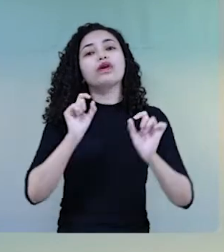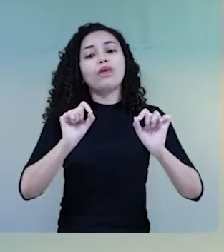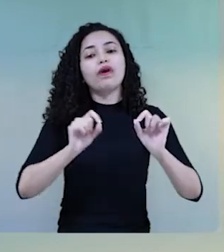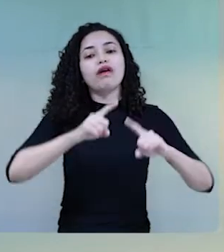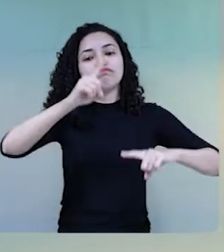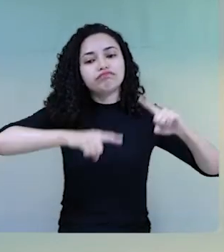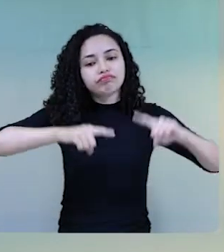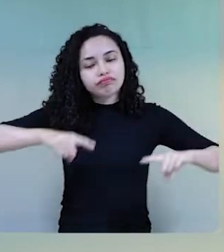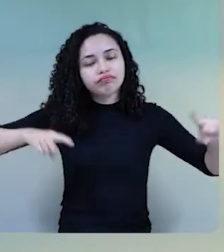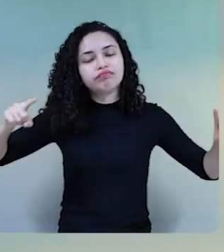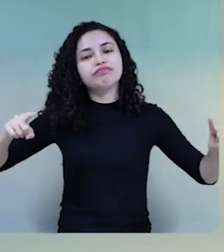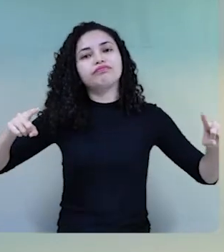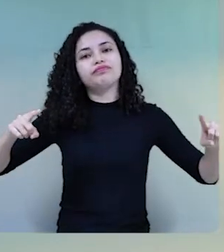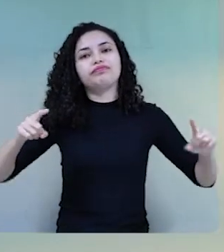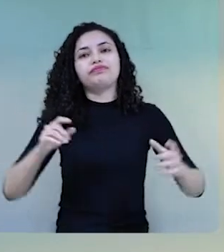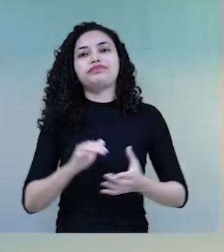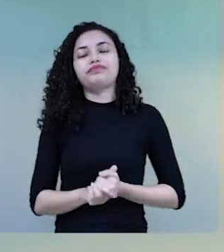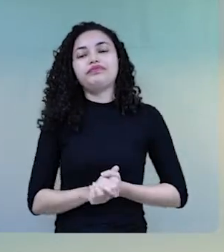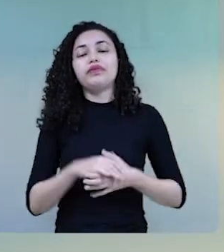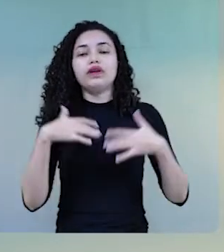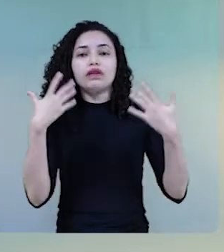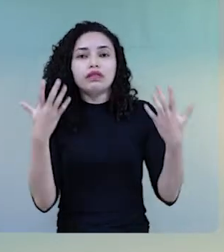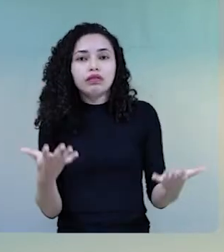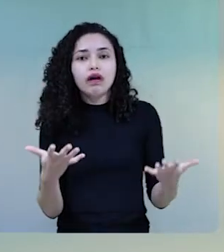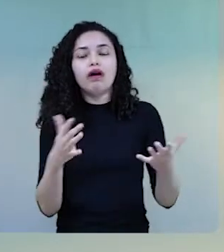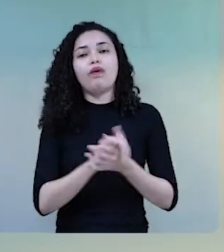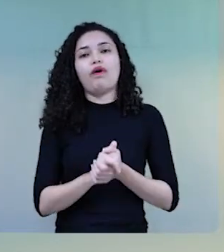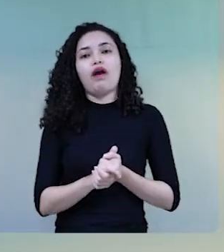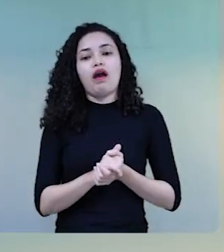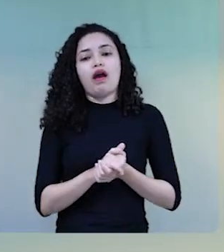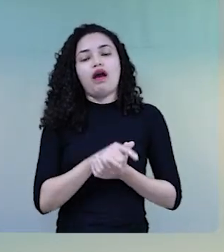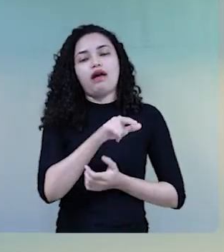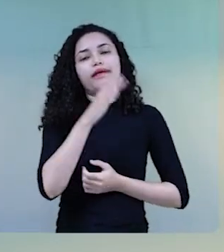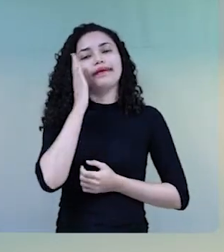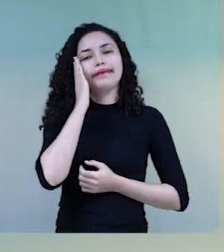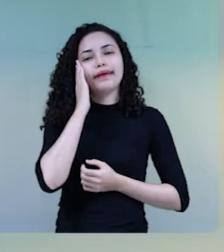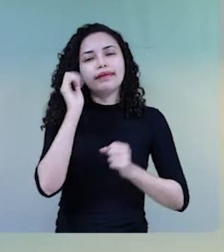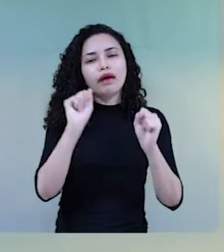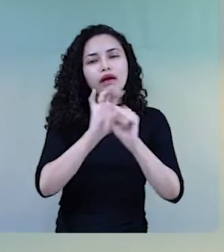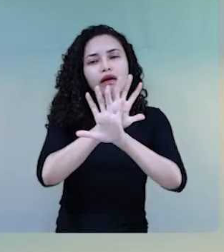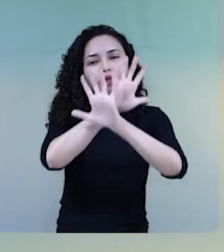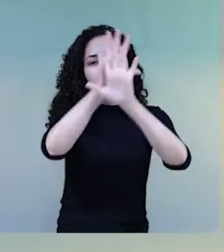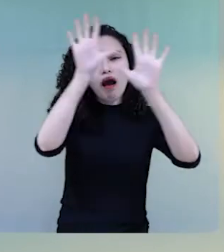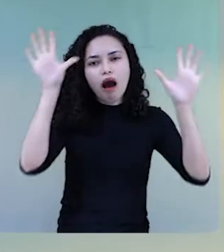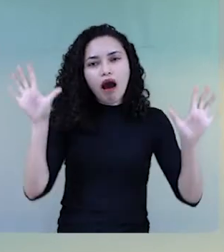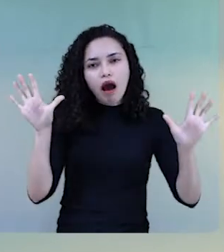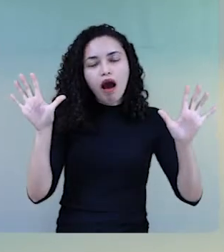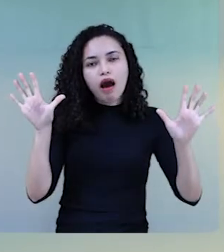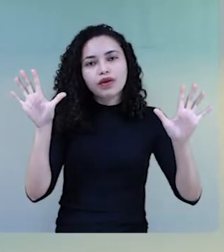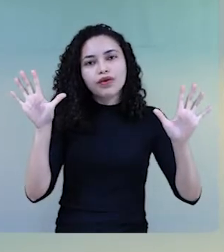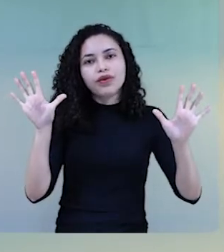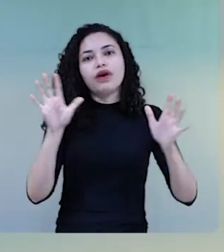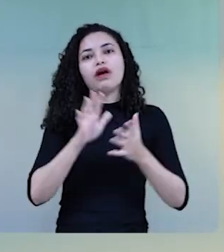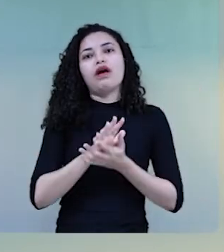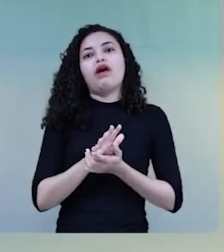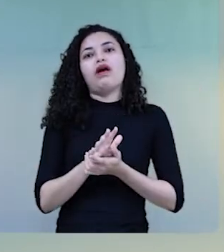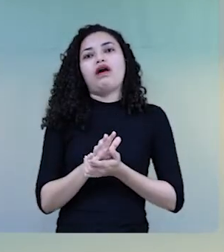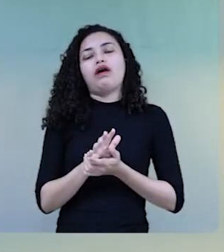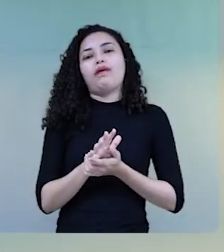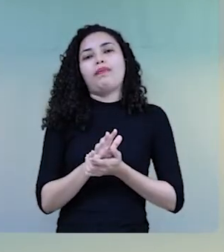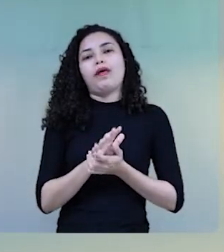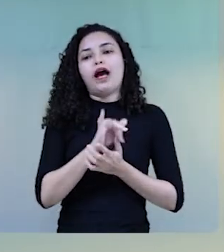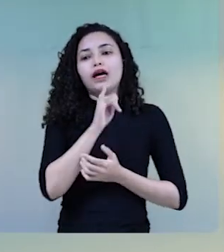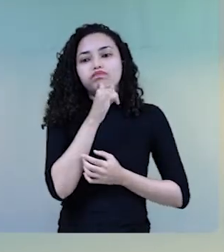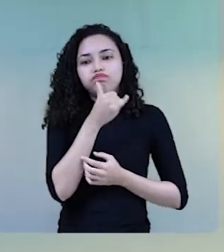chamada de não ômica, tá bom? Então, aqui só para a gente poder entender, a voltagem, tá? A voltagem, que é a tensão, que é